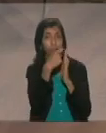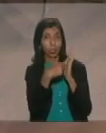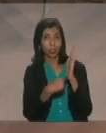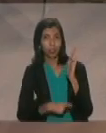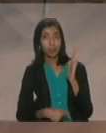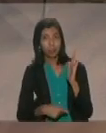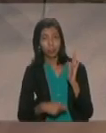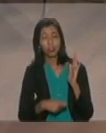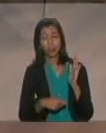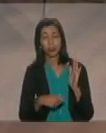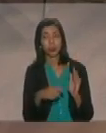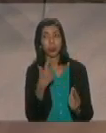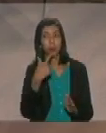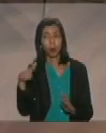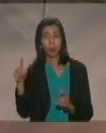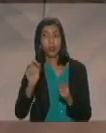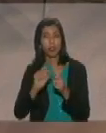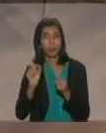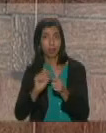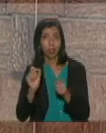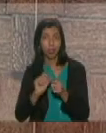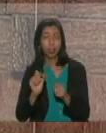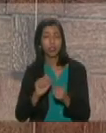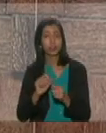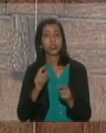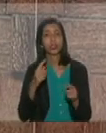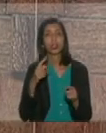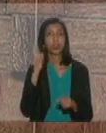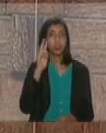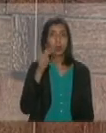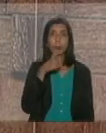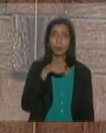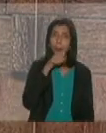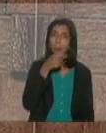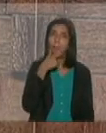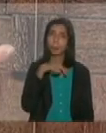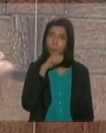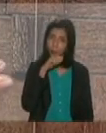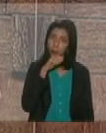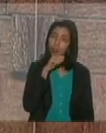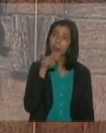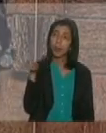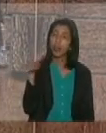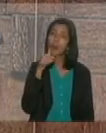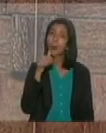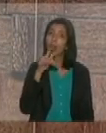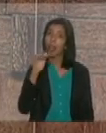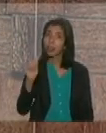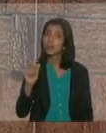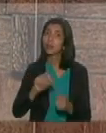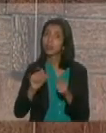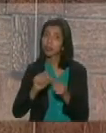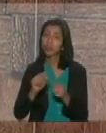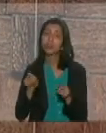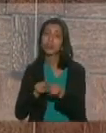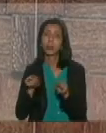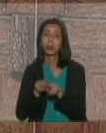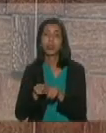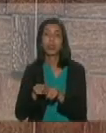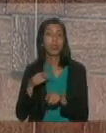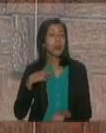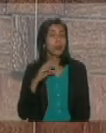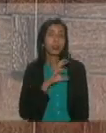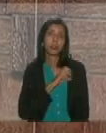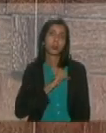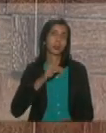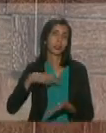sido escrito para Alice Bosch fazer, mesmo sendo a história da minha mãe e tudo, tinha dança, porque a Alice também dança, e tinha uma coisa de dança,